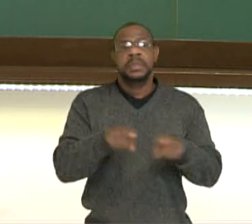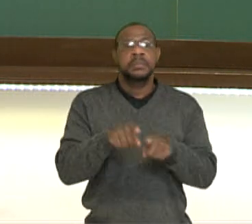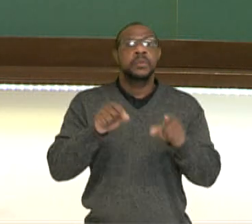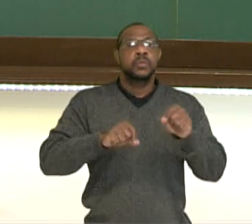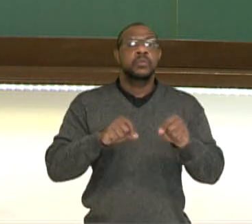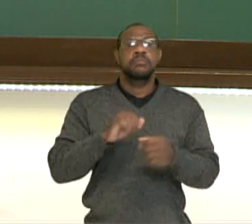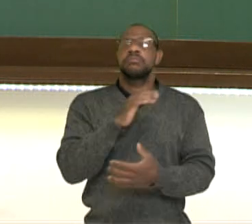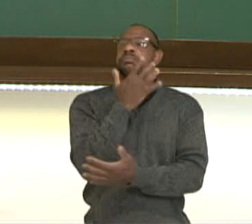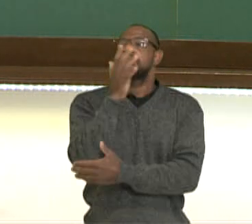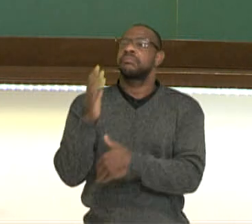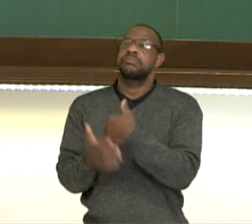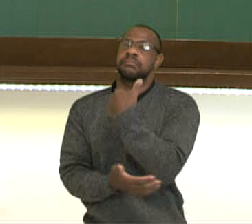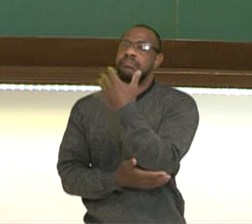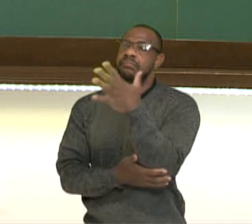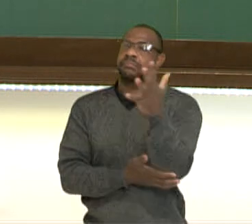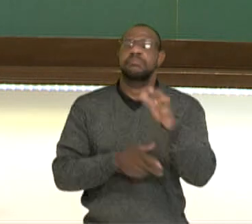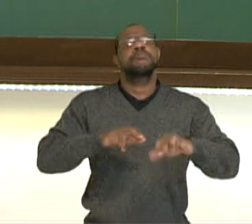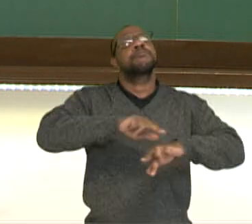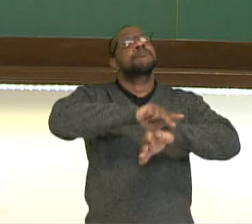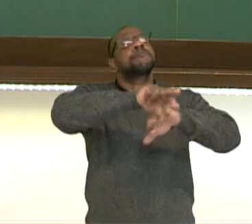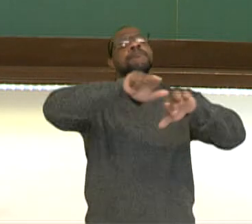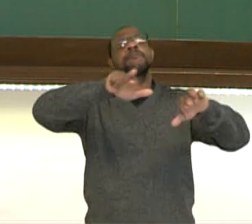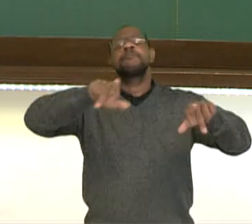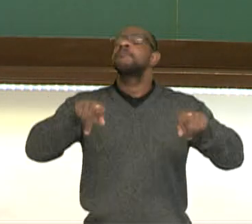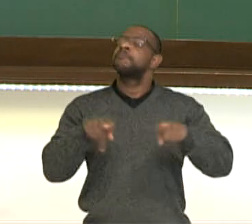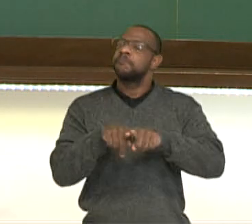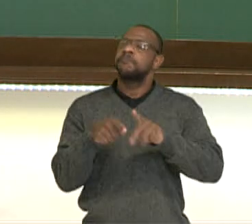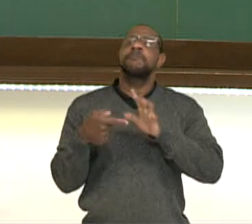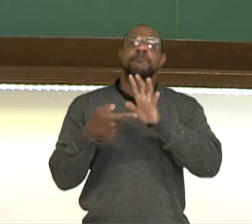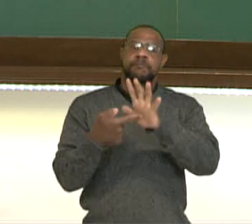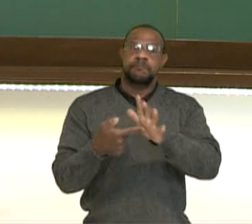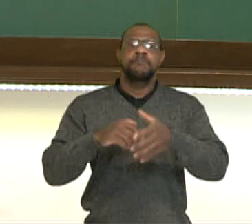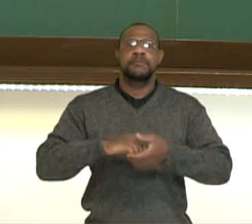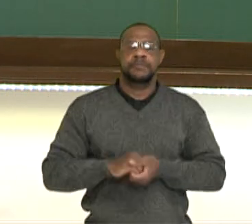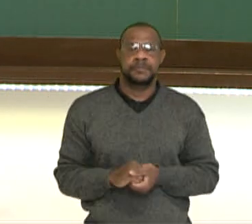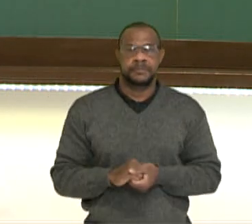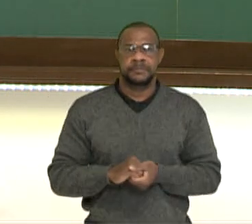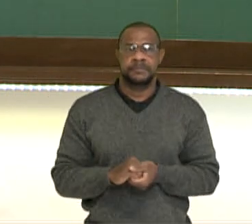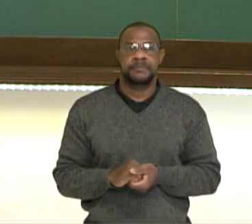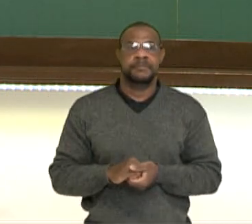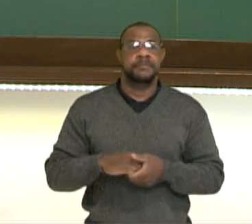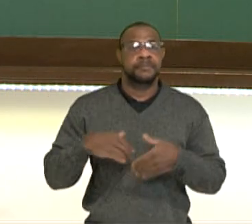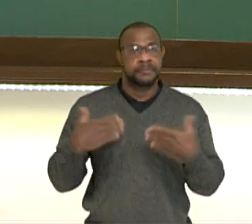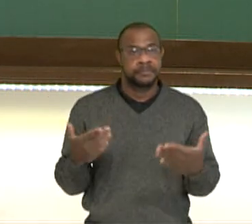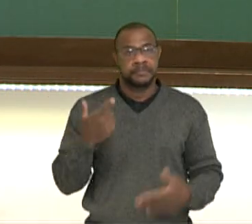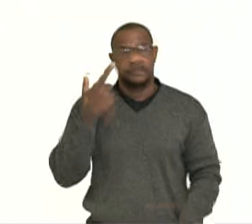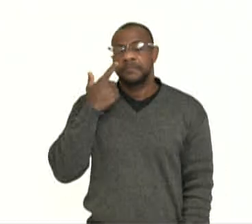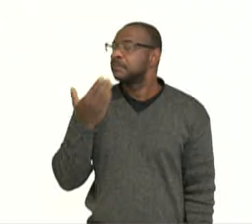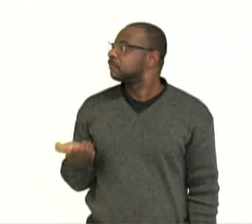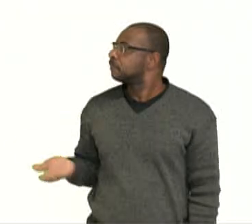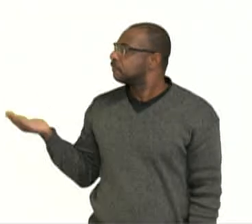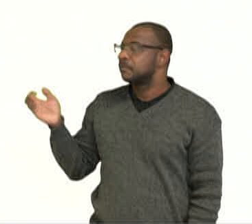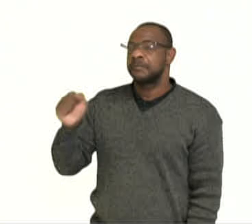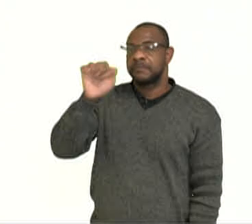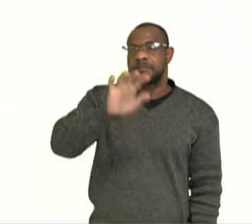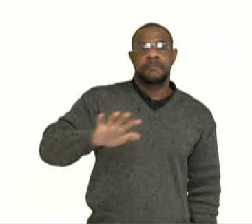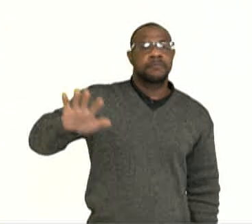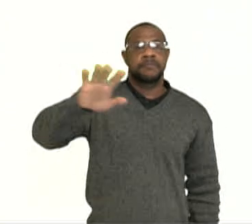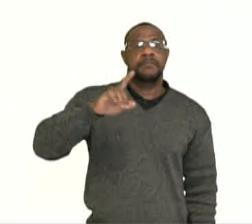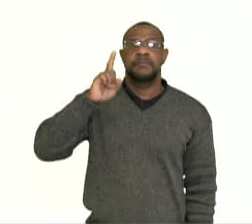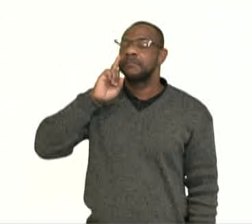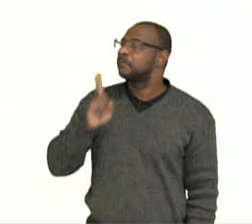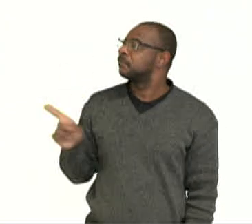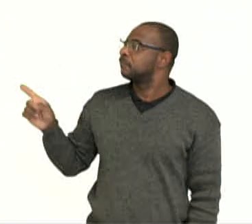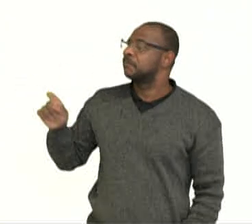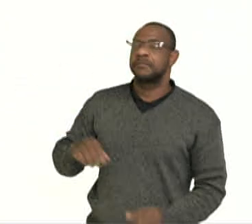uma vegetação bastante diferenciada quando comparadas das áreas temperadas. Dá uma olhada nessa imagem aqui da